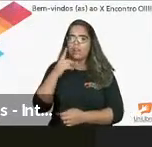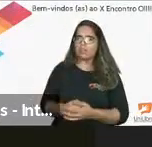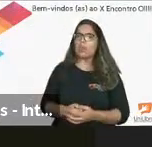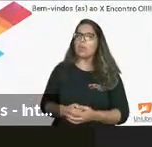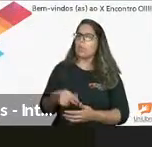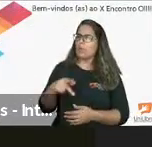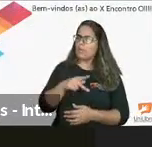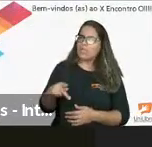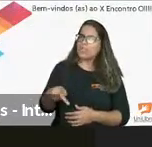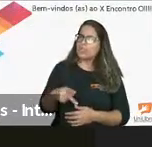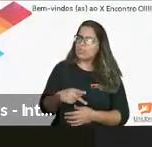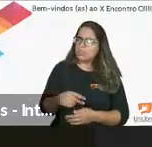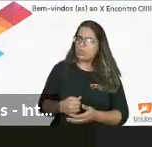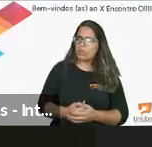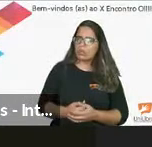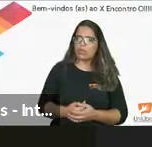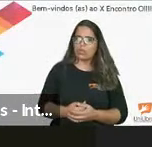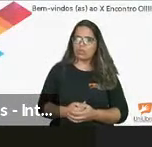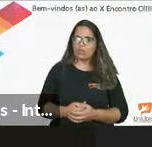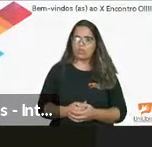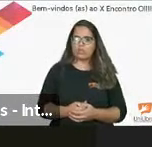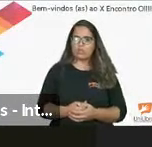professor,